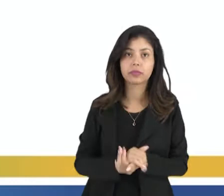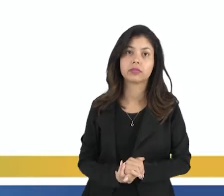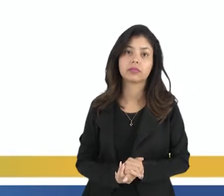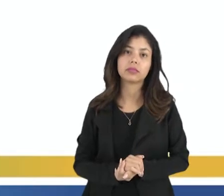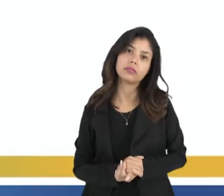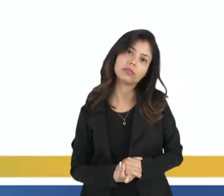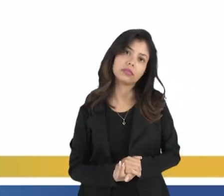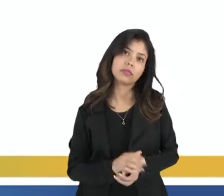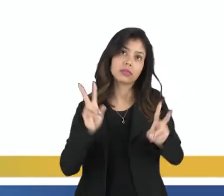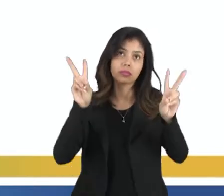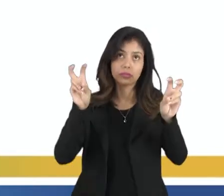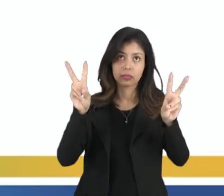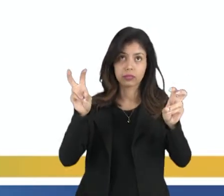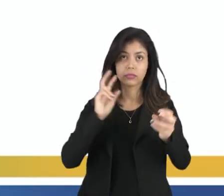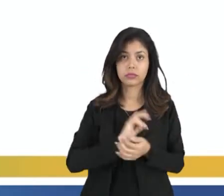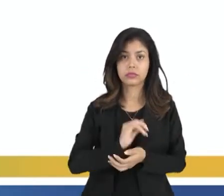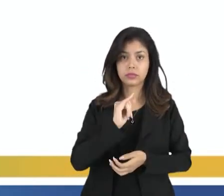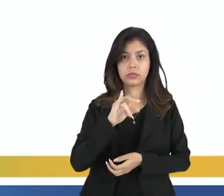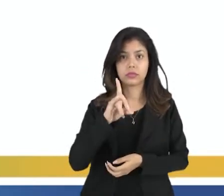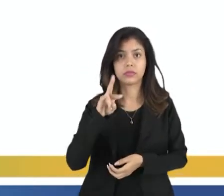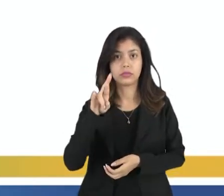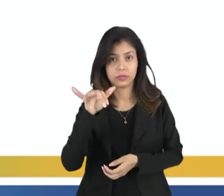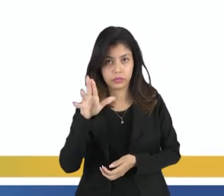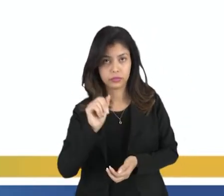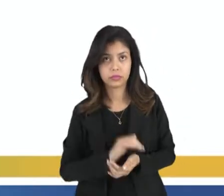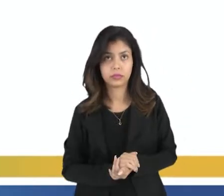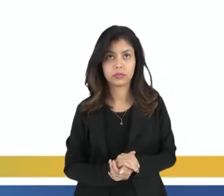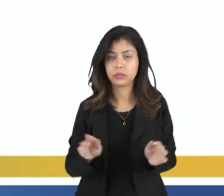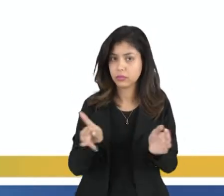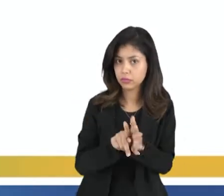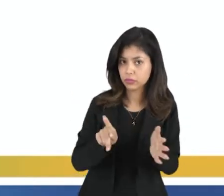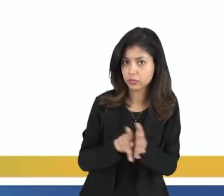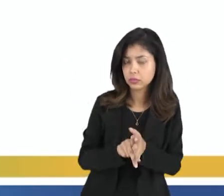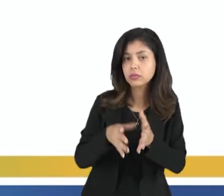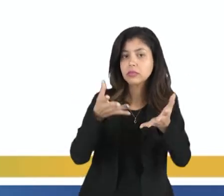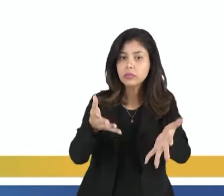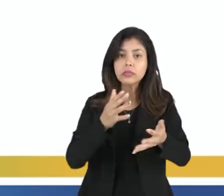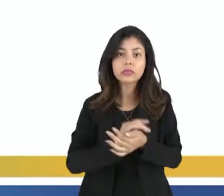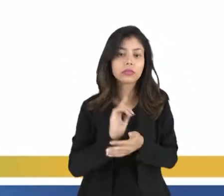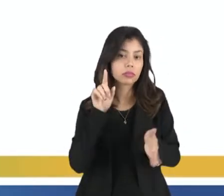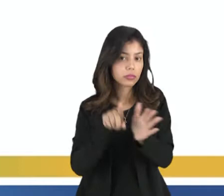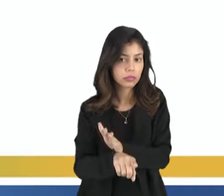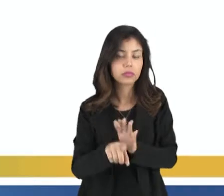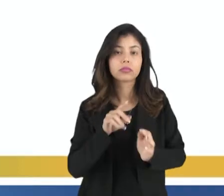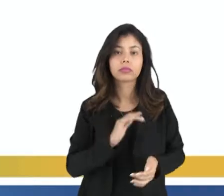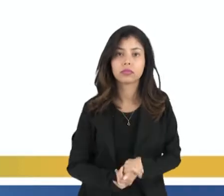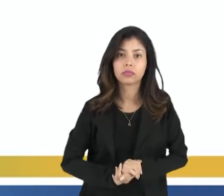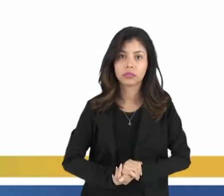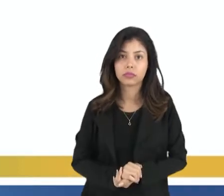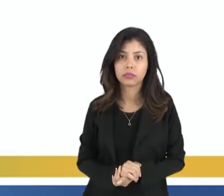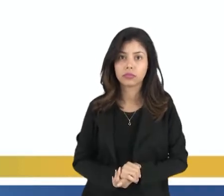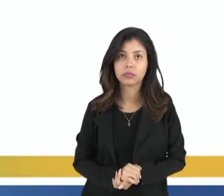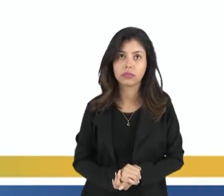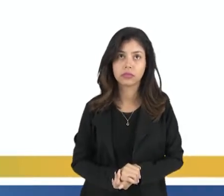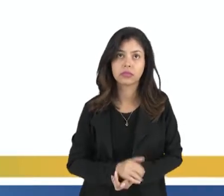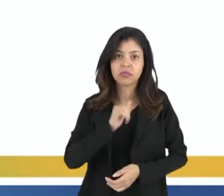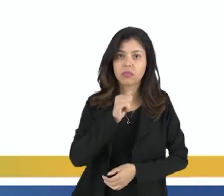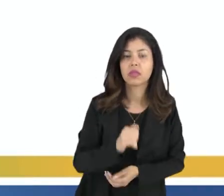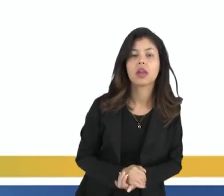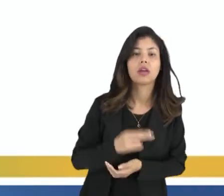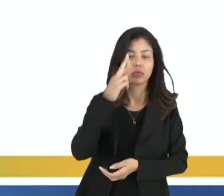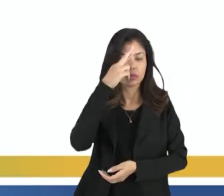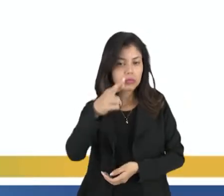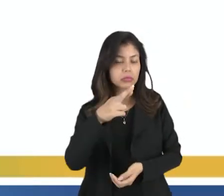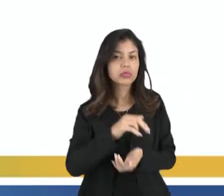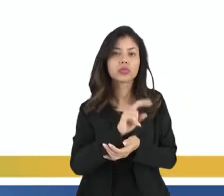tá, pessoal? O termo Inconfidência vem justamente por conta dessa questão, né? Que as autoridades